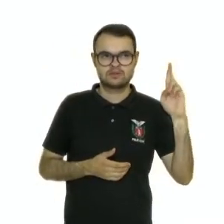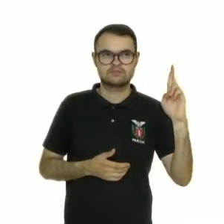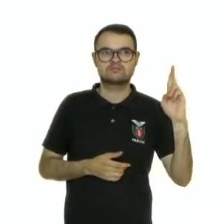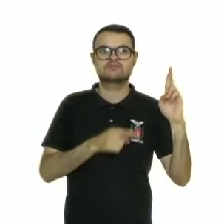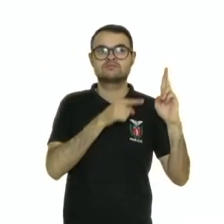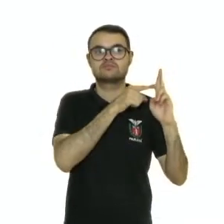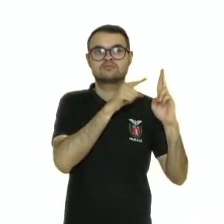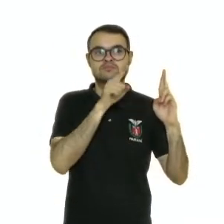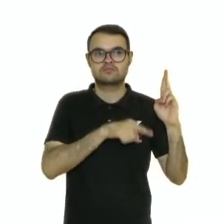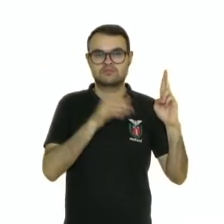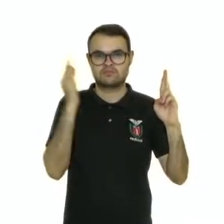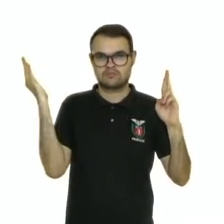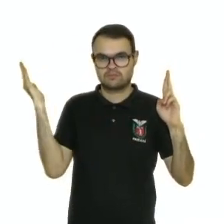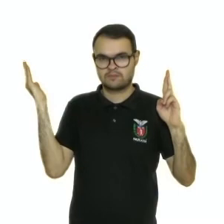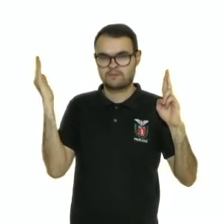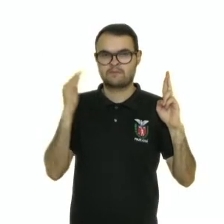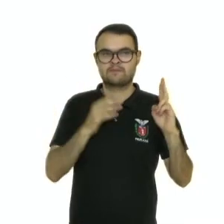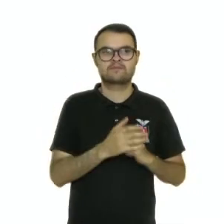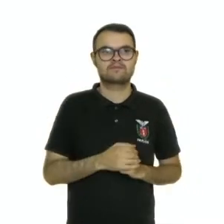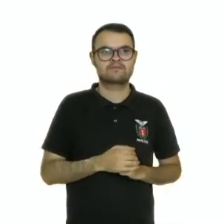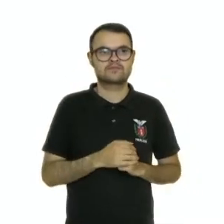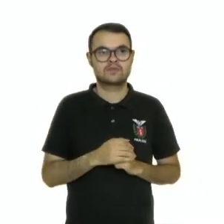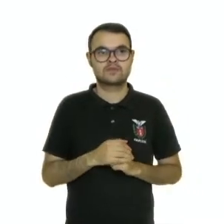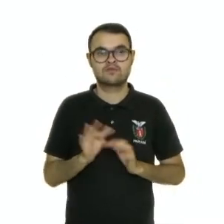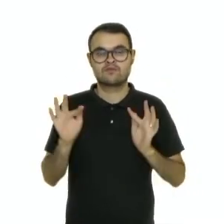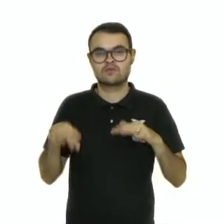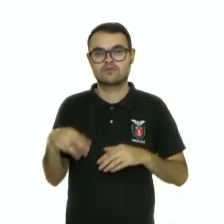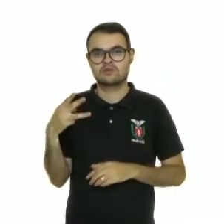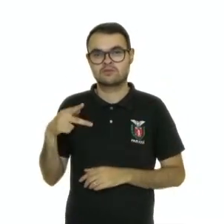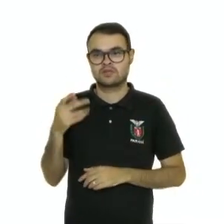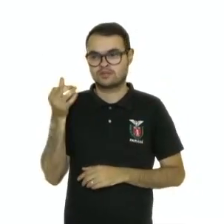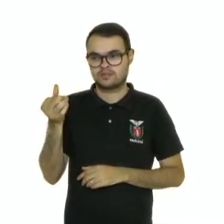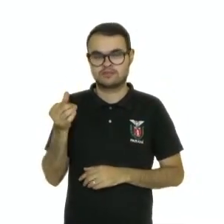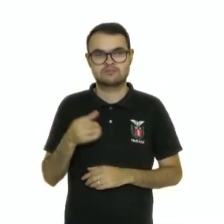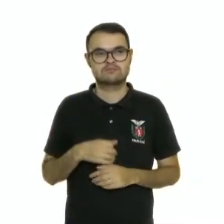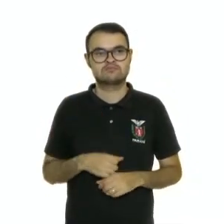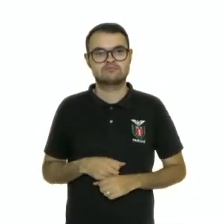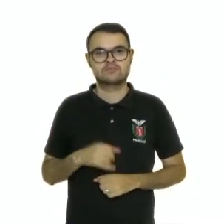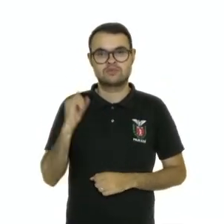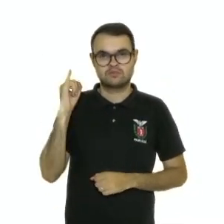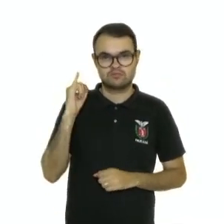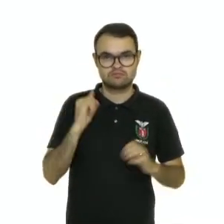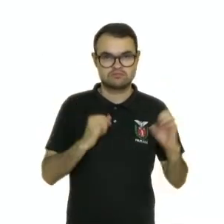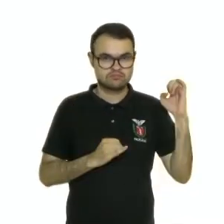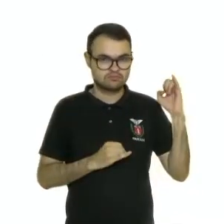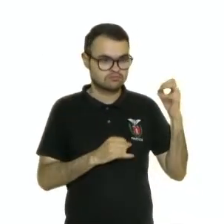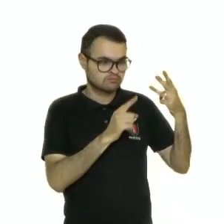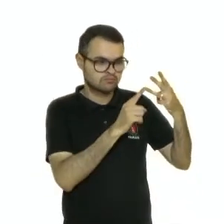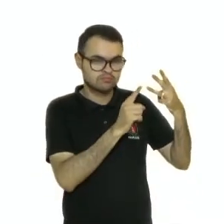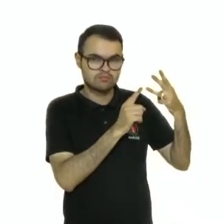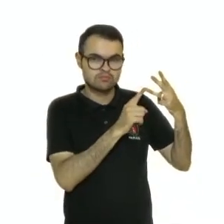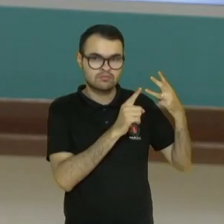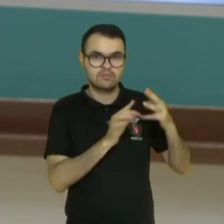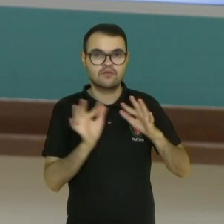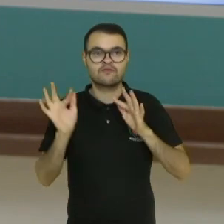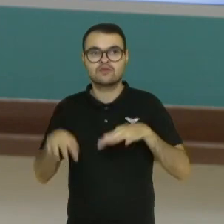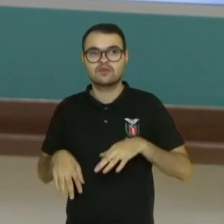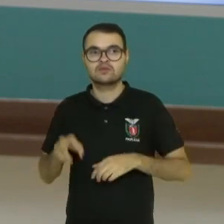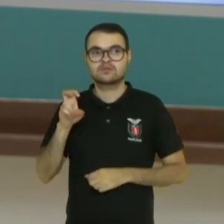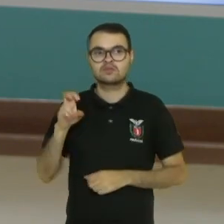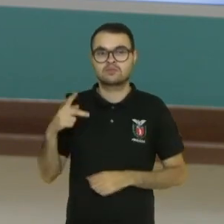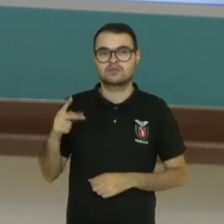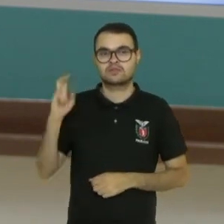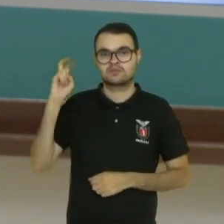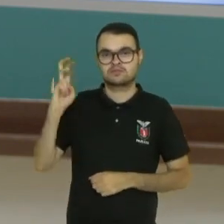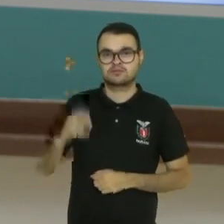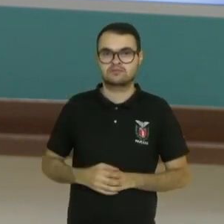1s2, 2s2, 2p6, 3s2, 3p6, e para o iodo, terminando aqui, né, no 5p5. Então,